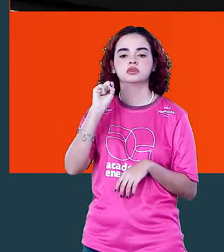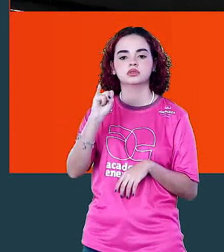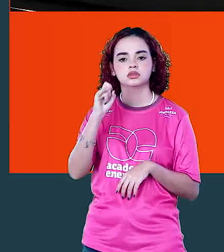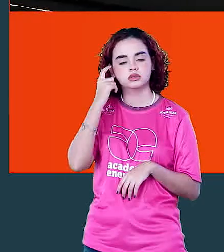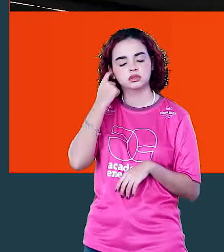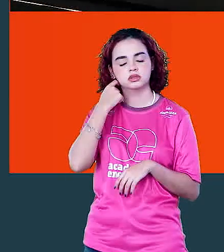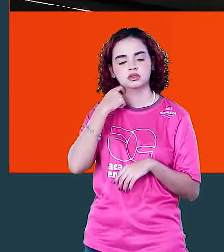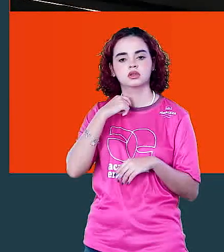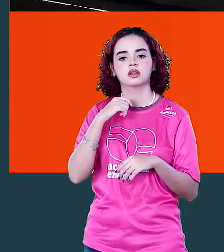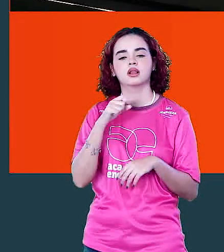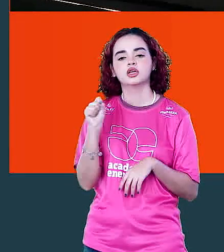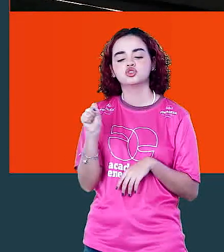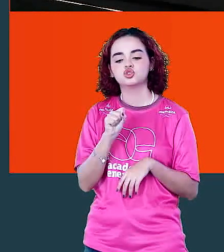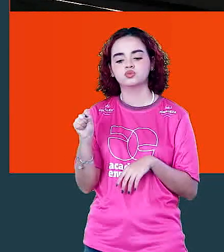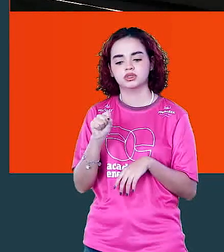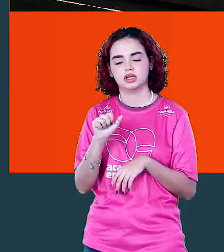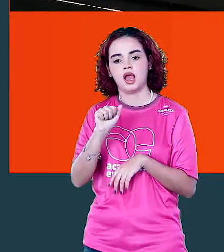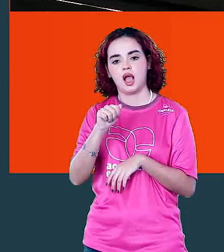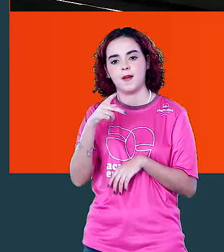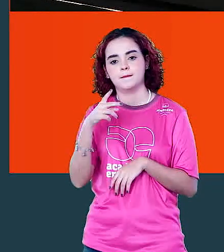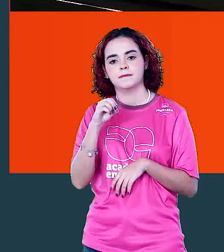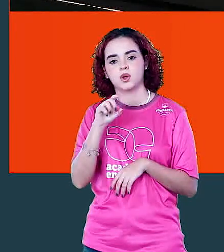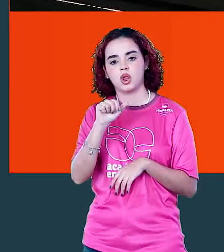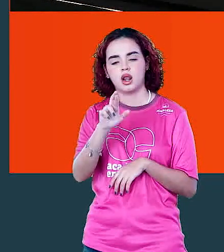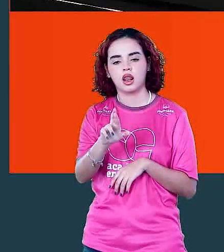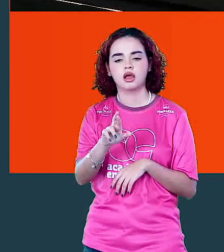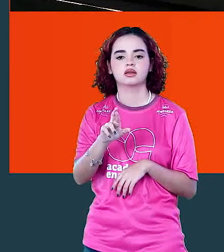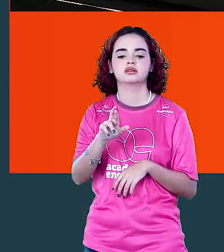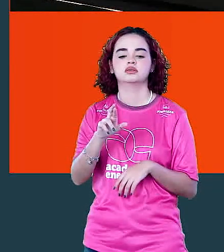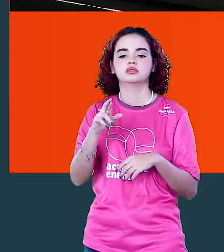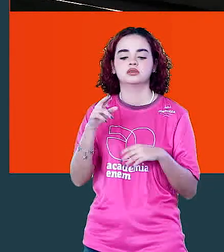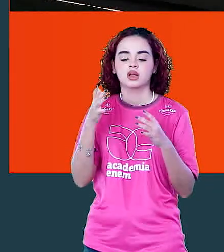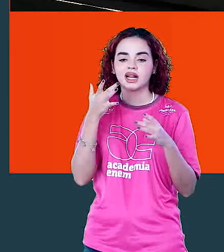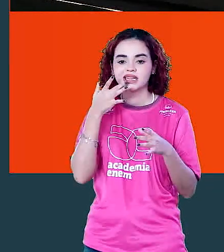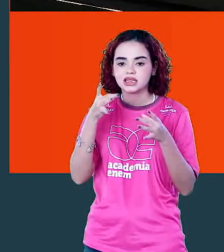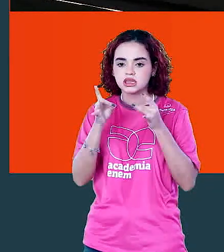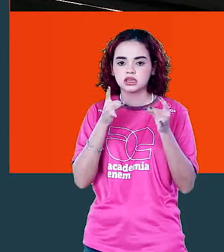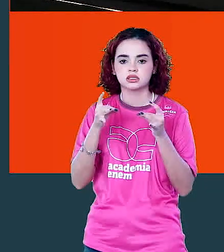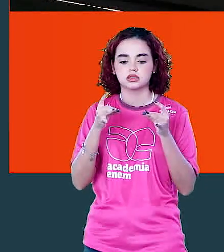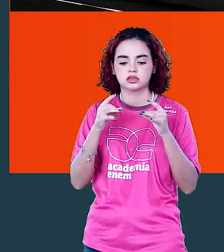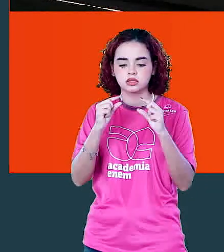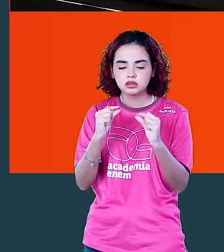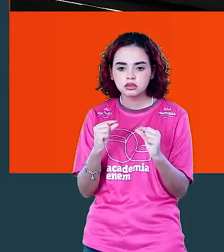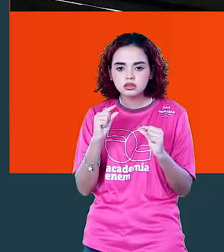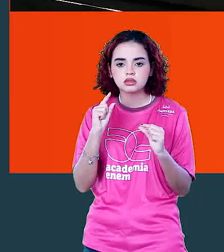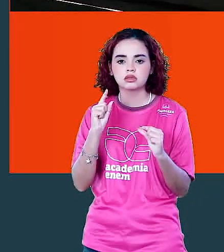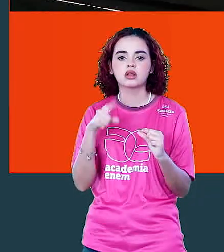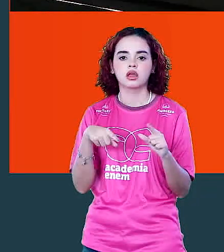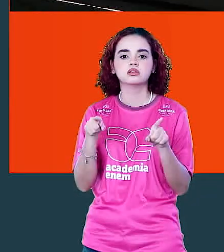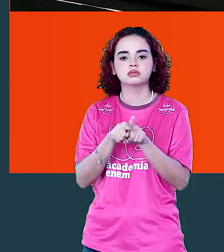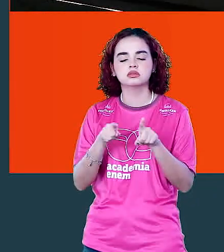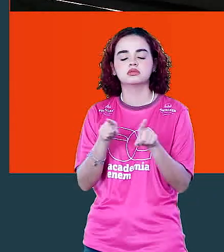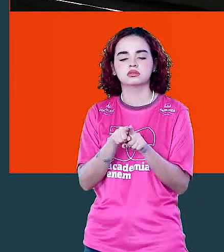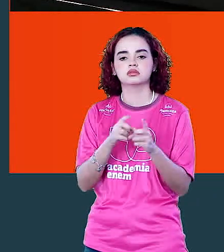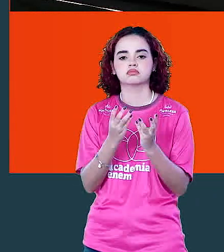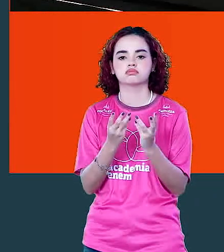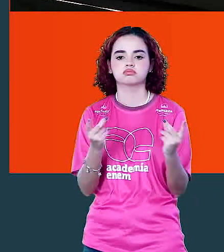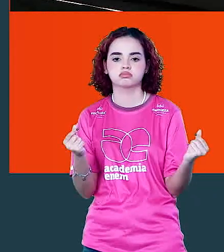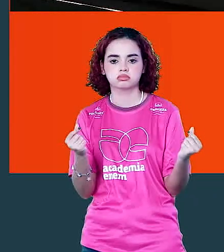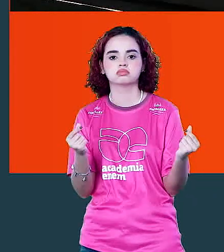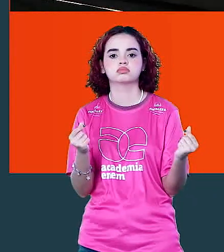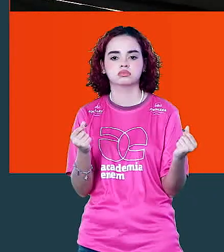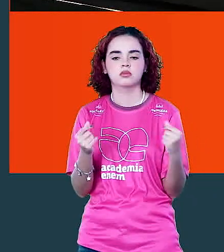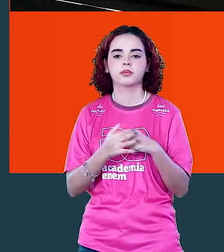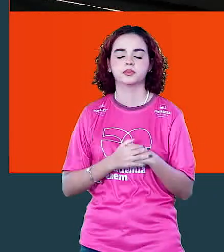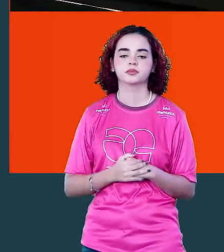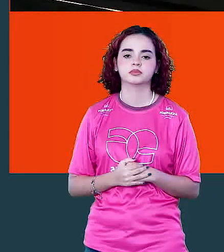são apolares, o microplástico também é o quê? Apolar. É a mesma polaridade, semelhante, dissolve,